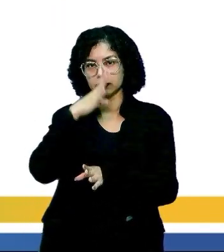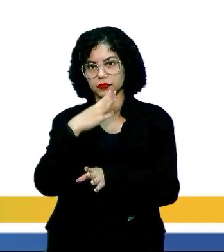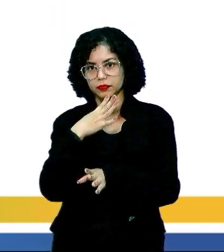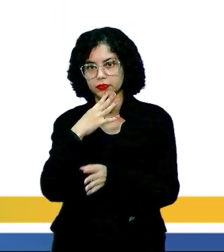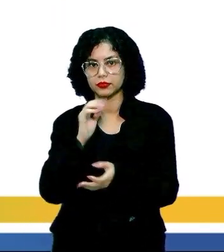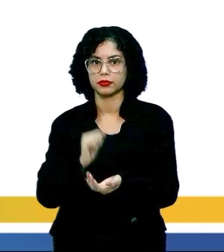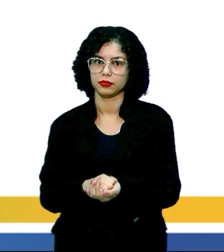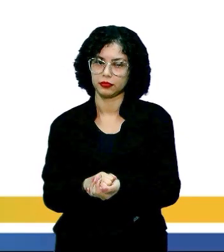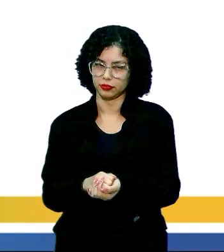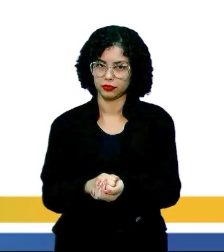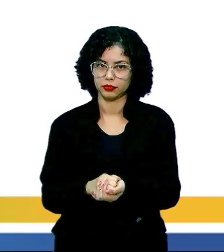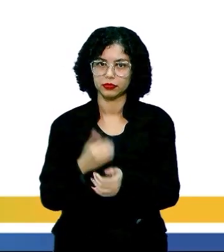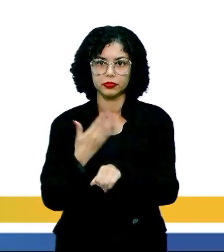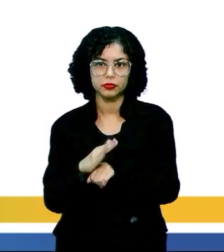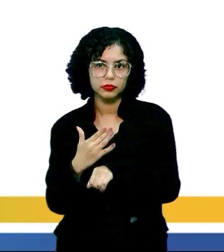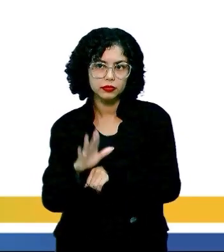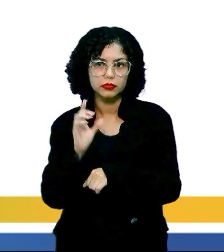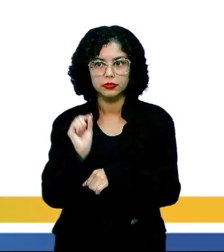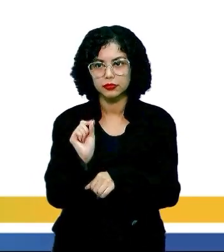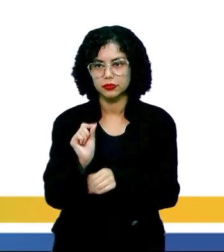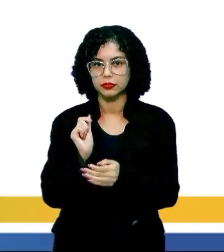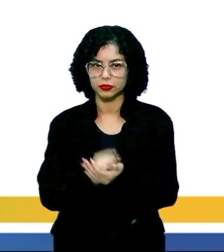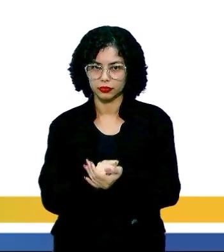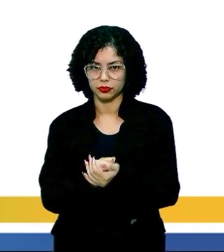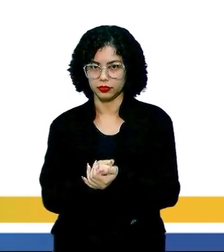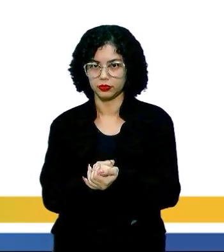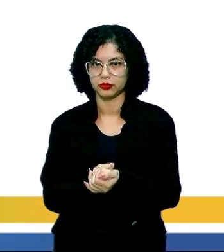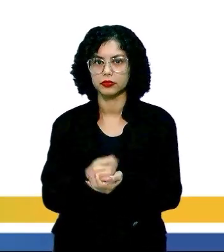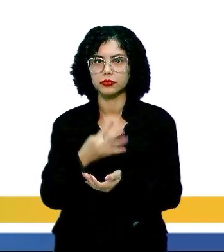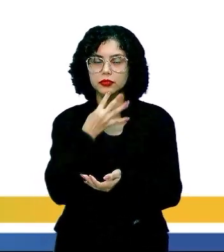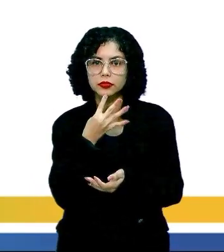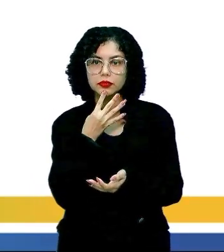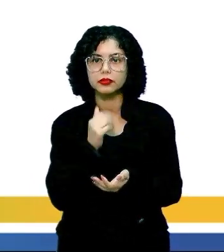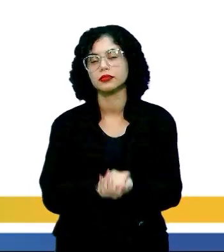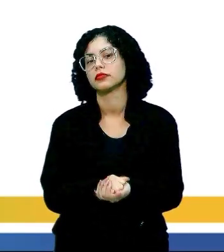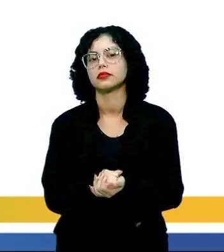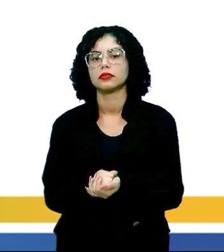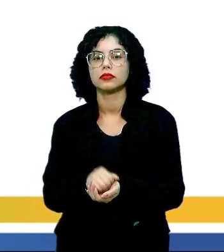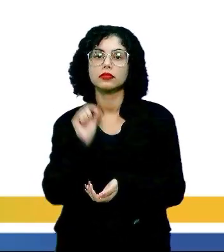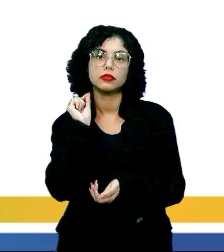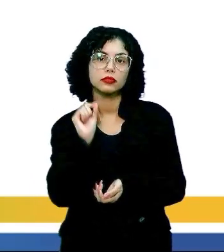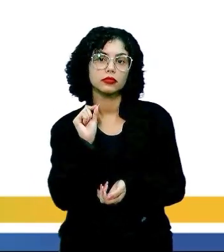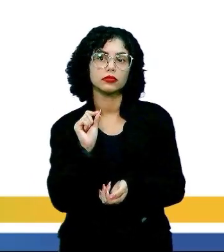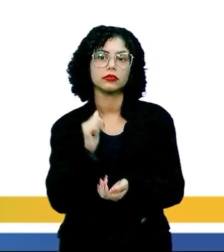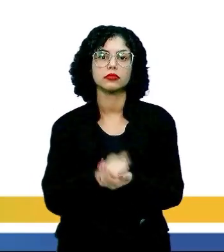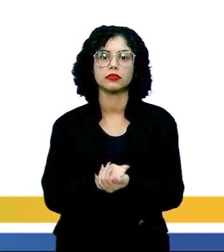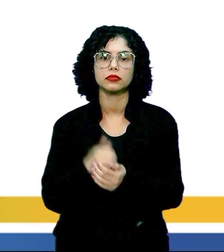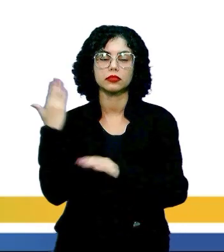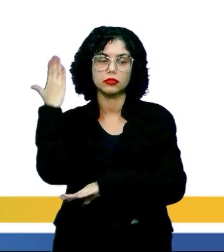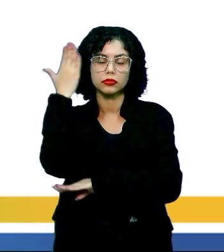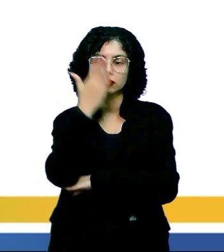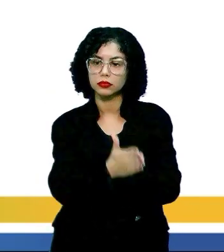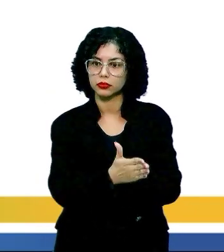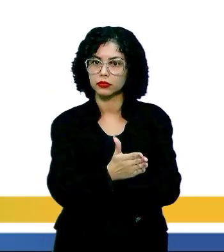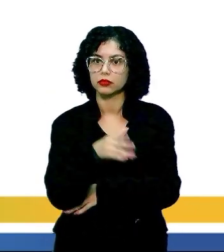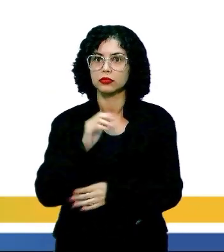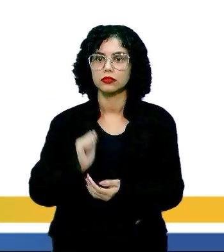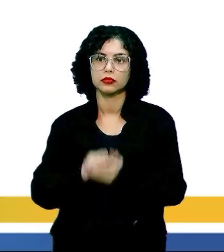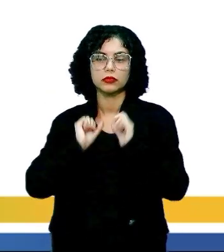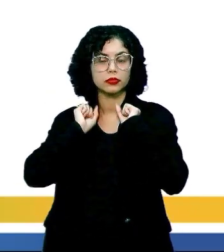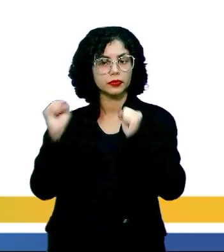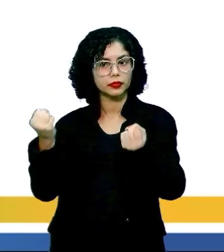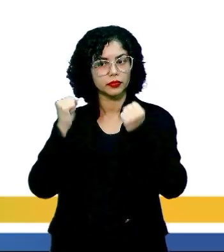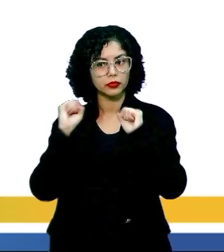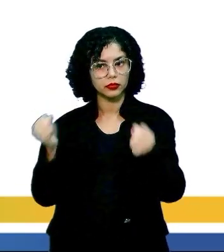essa prática que a gente já abordou aqui que seriam os conhecimentos esses conhecimentos eles são direcionados para atividade